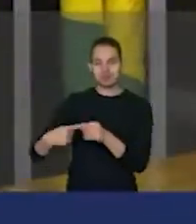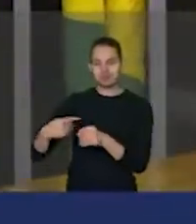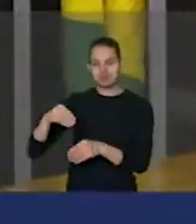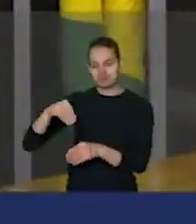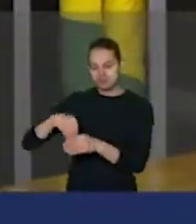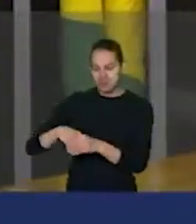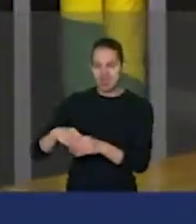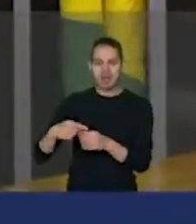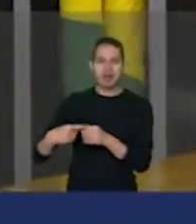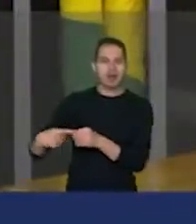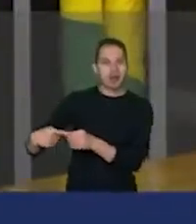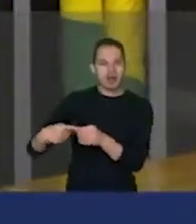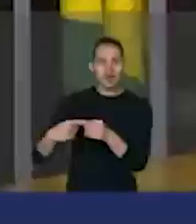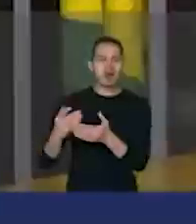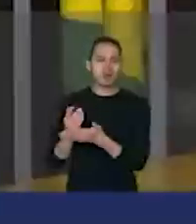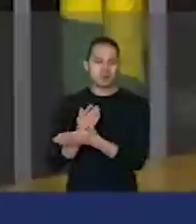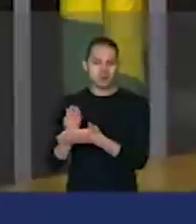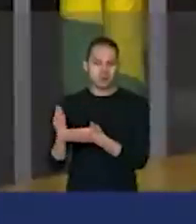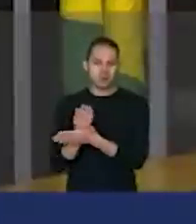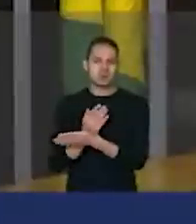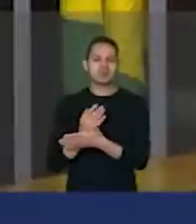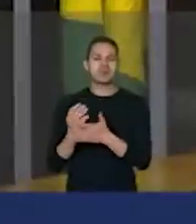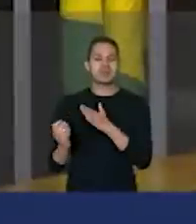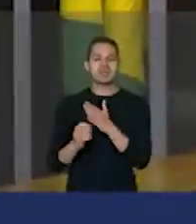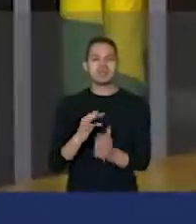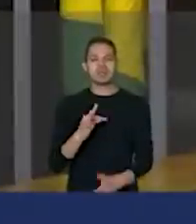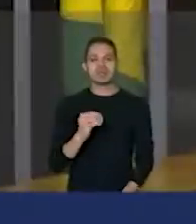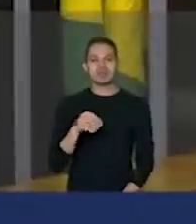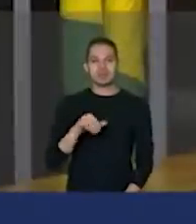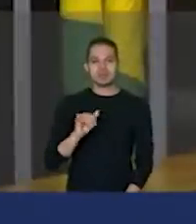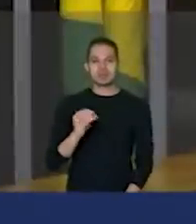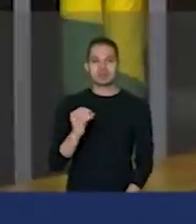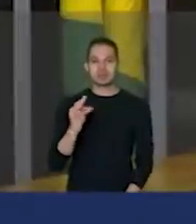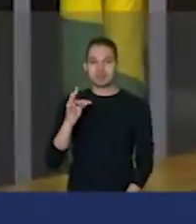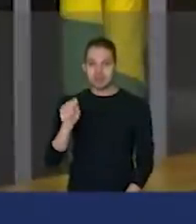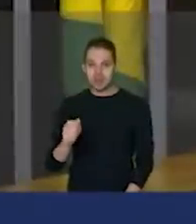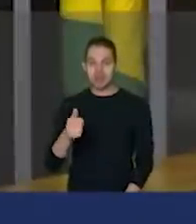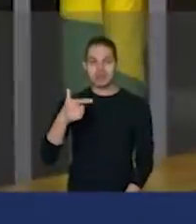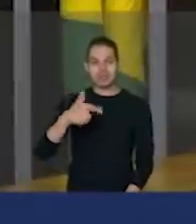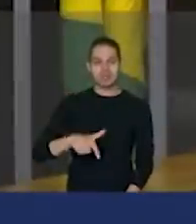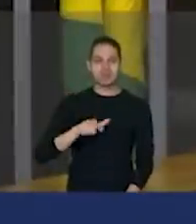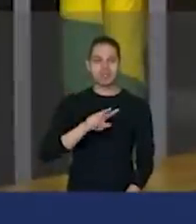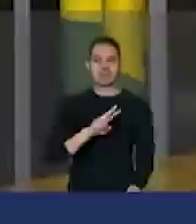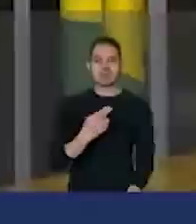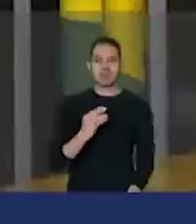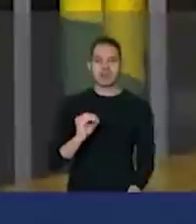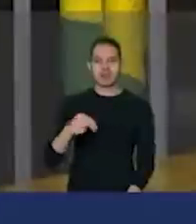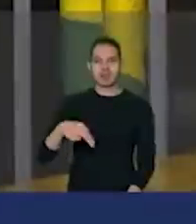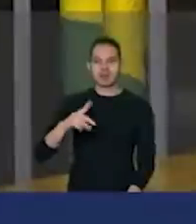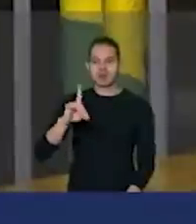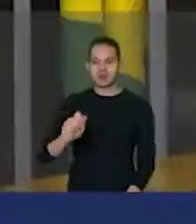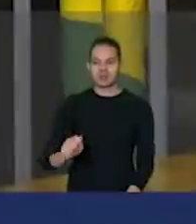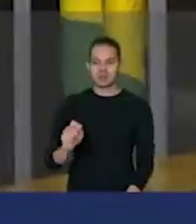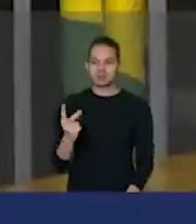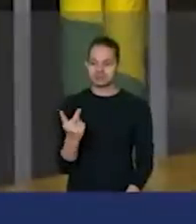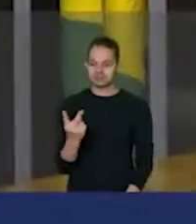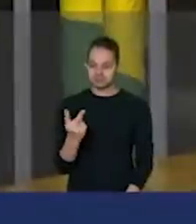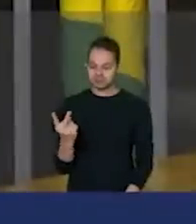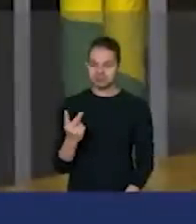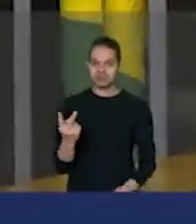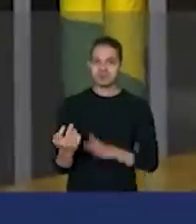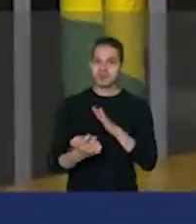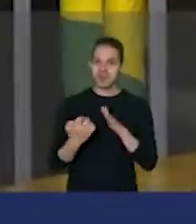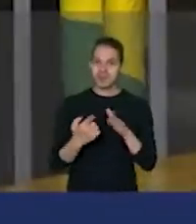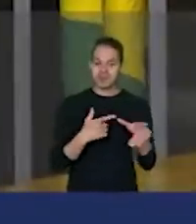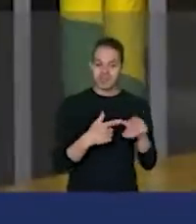também não é diferente a gente tem a presença da Toyota da Honda e que são conhecidas até importante ressaltar pela